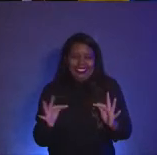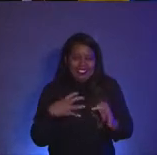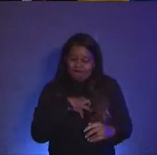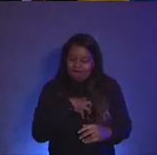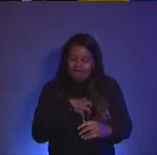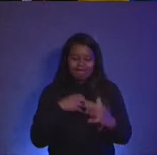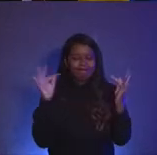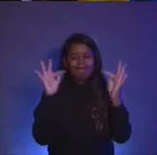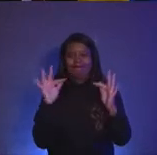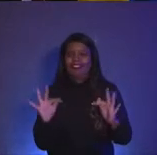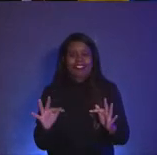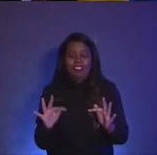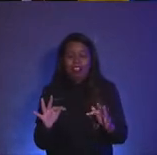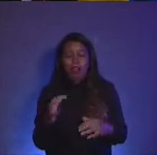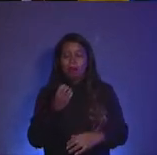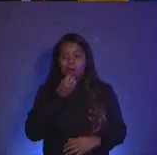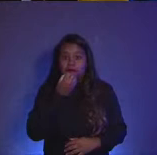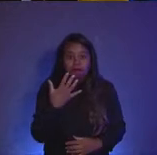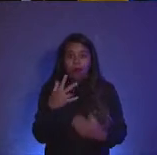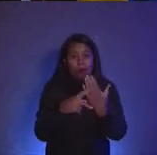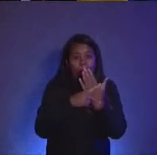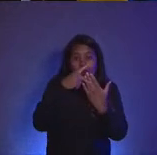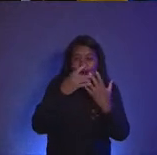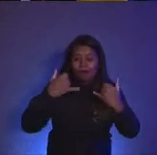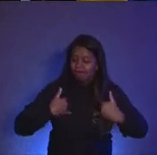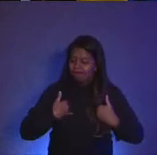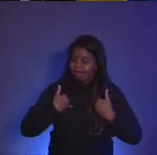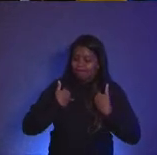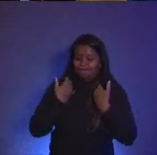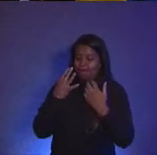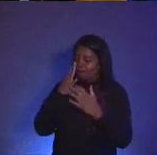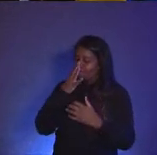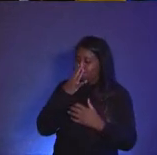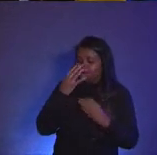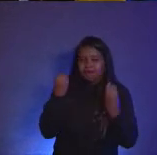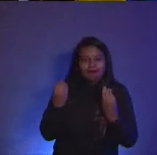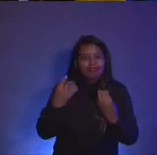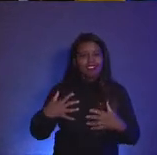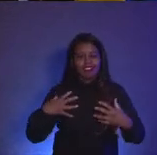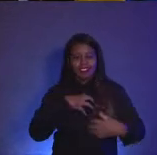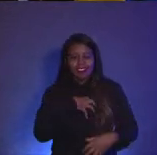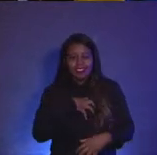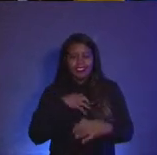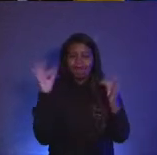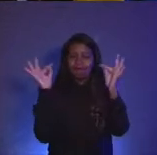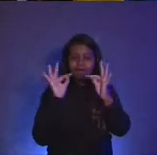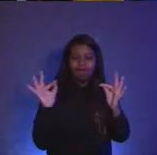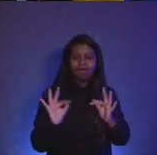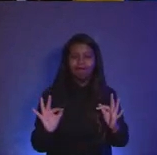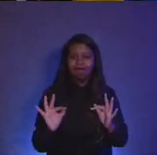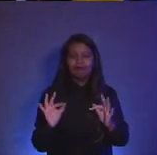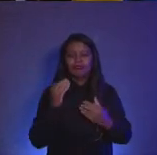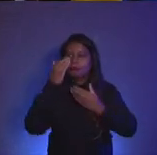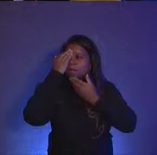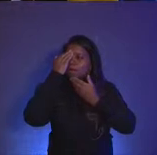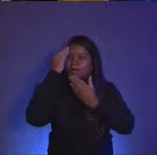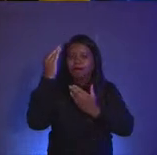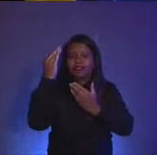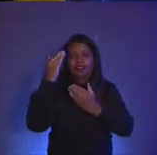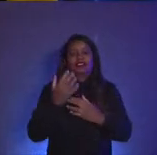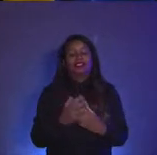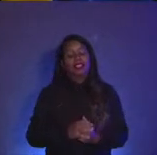resultado também eu gosto bastante, é um projeto que eu tenho bastante orgulho e estou bastante feliz, assim, com o resultado. Então, obrigado, espero